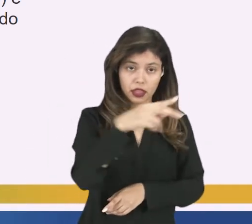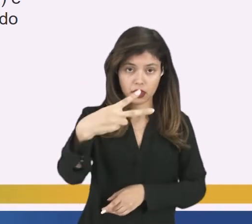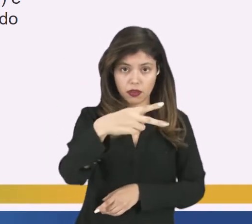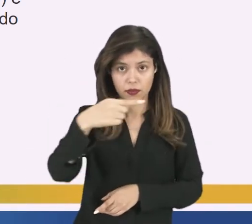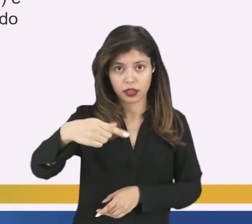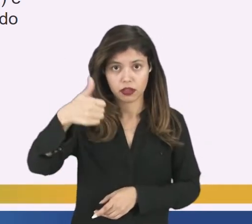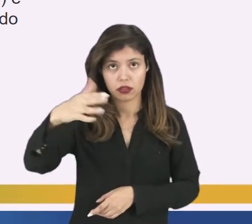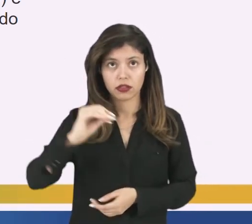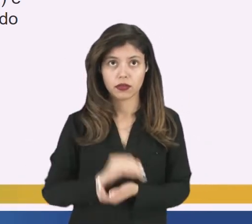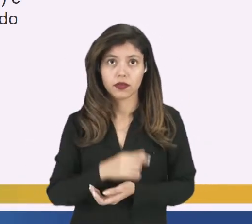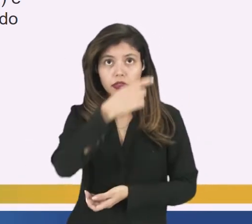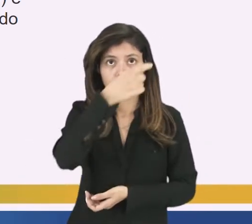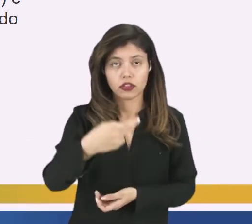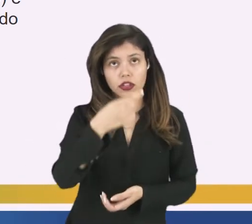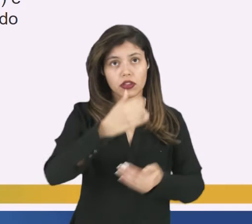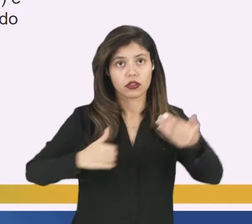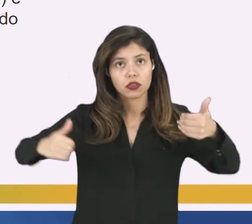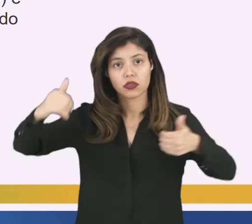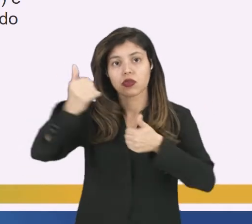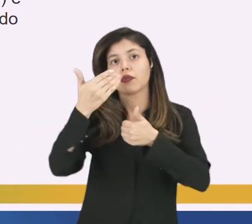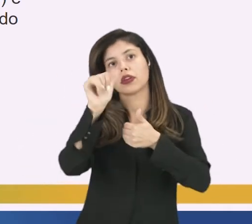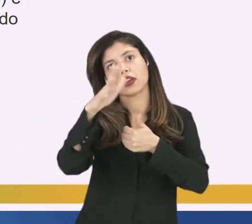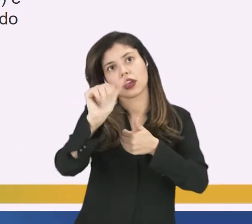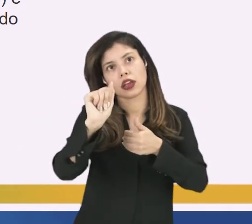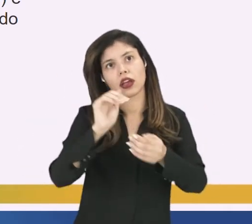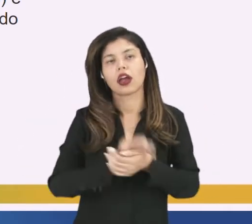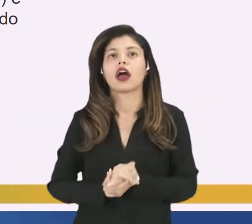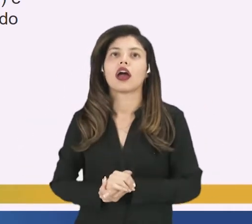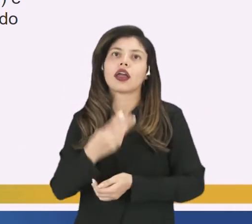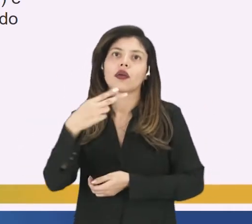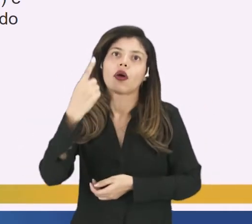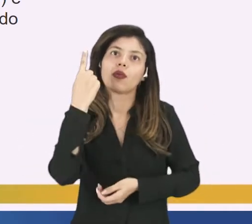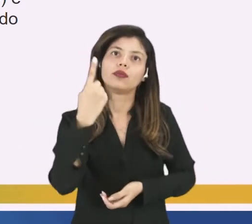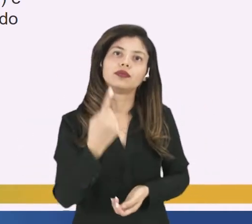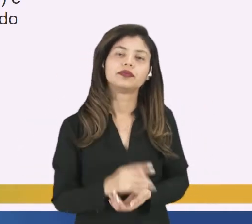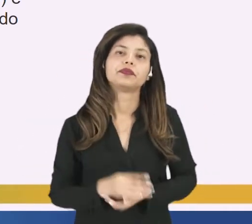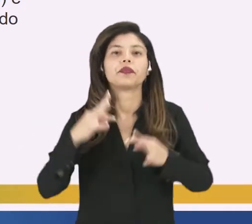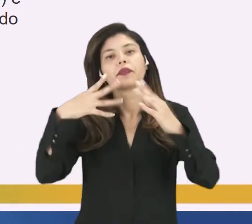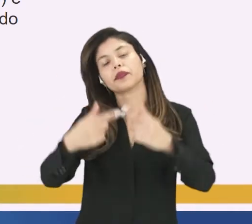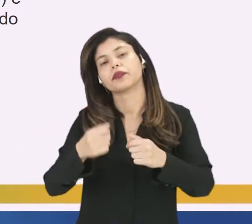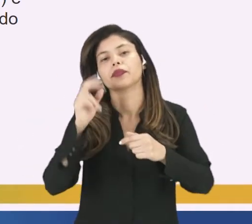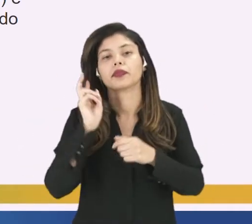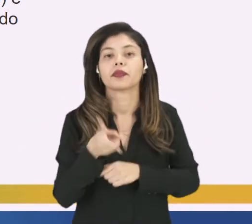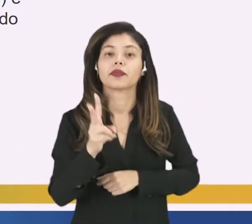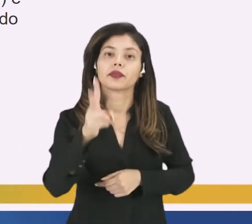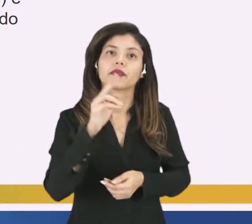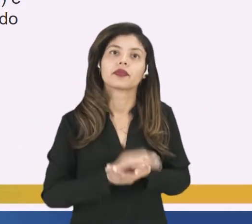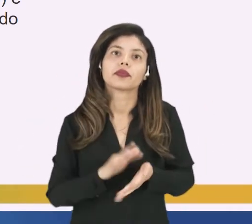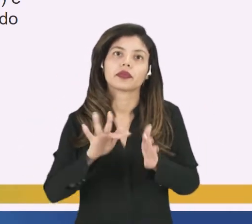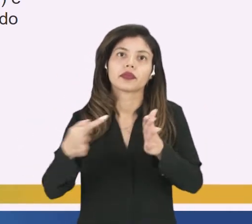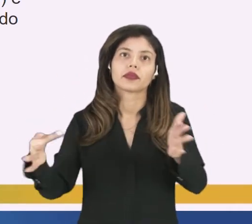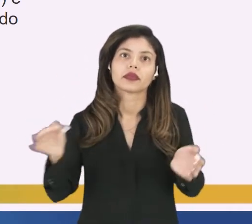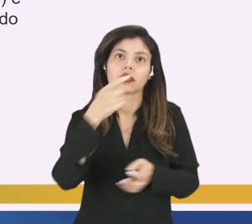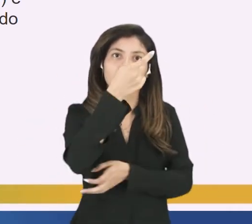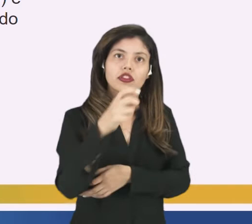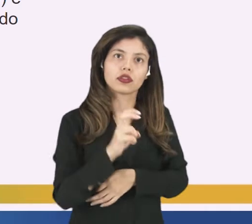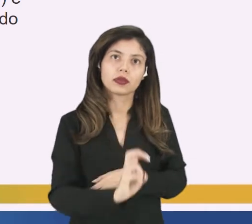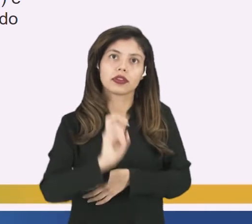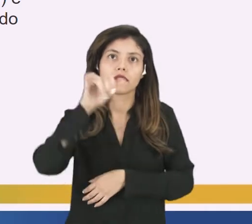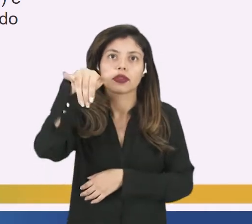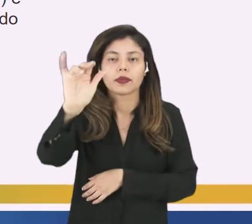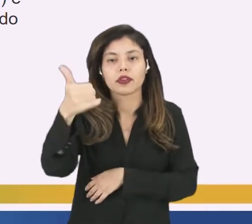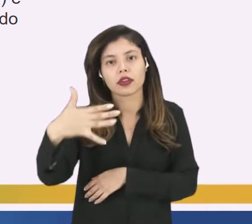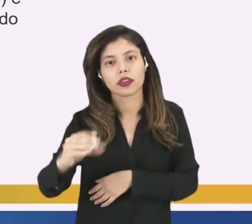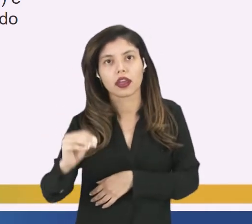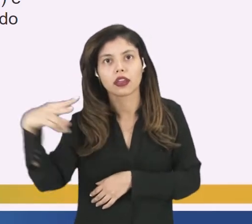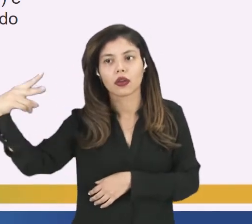que o B é igual a menos 10. Então, vai ficar x sobre A mais y sobre B igual a 1. Essa é a equação segmentária. X sobre